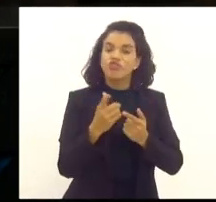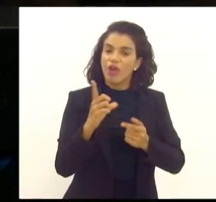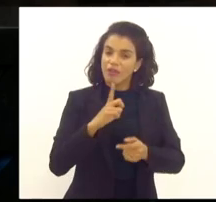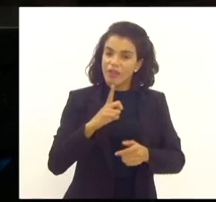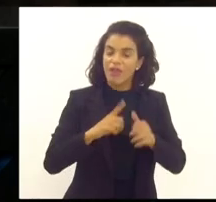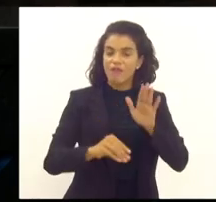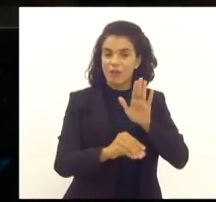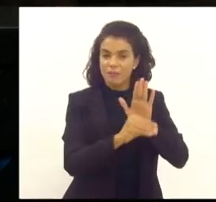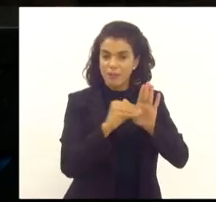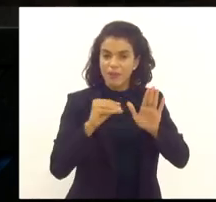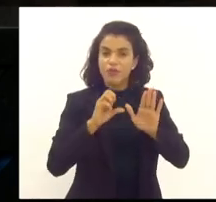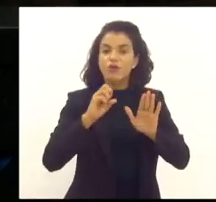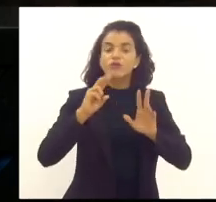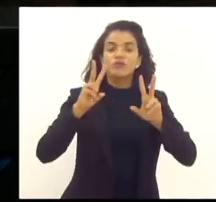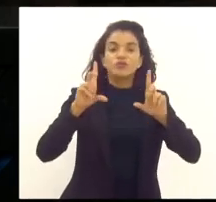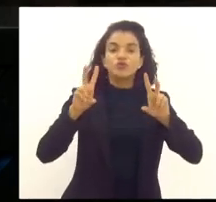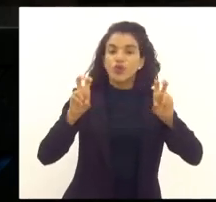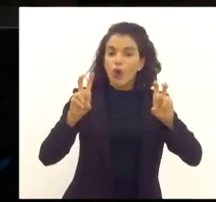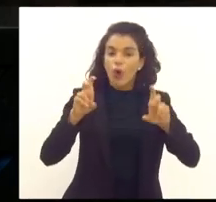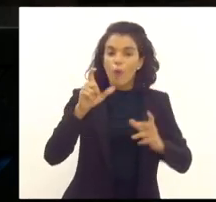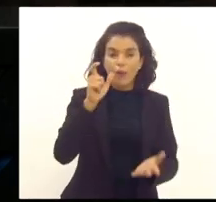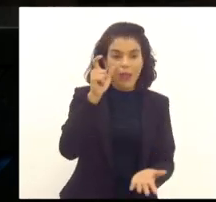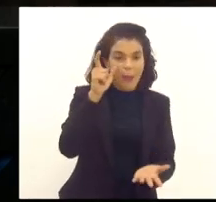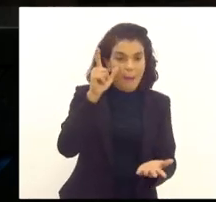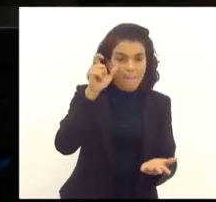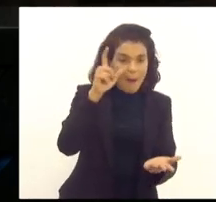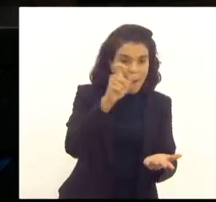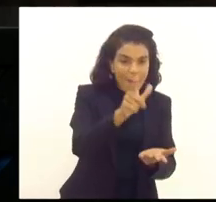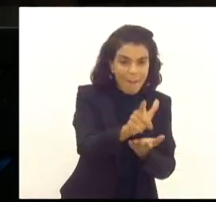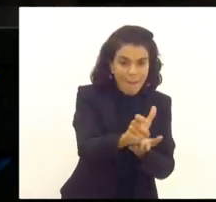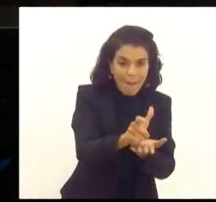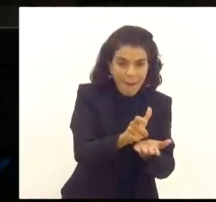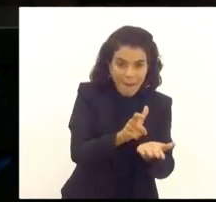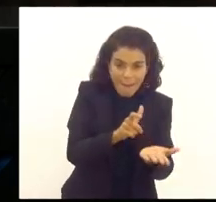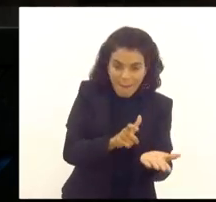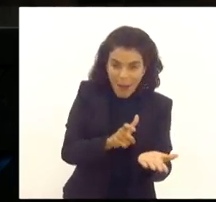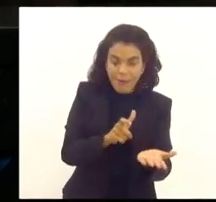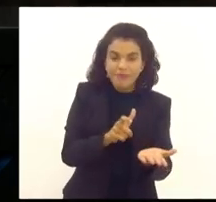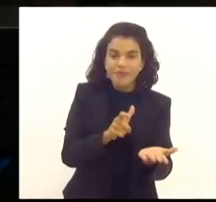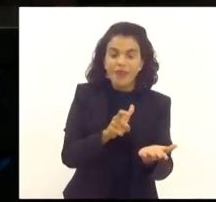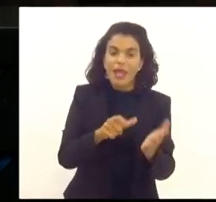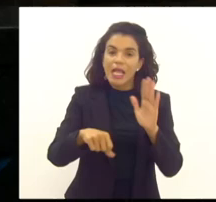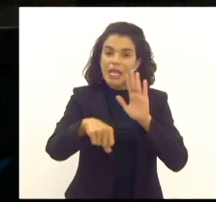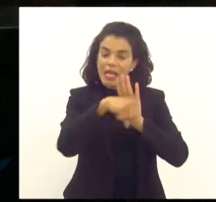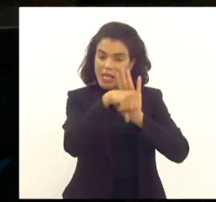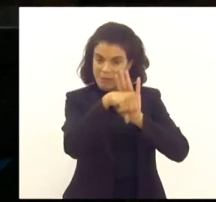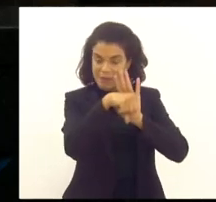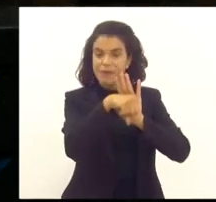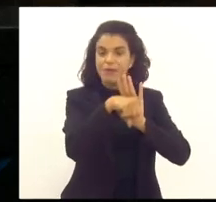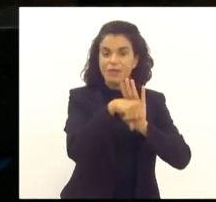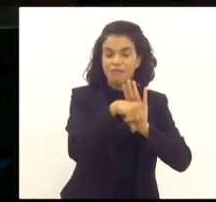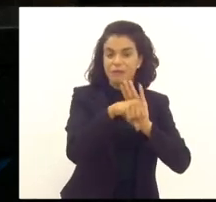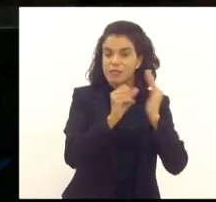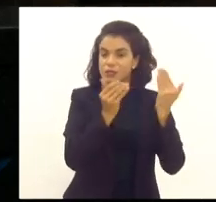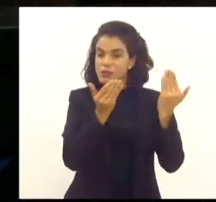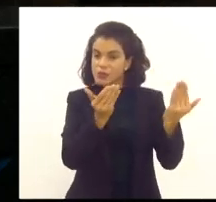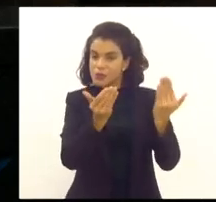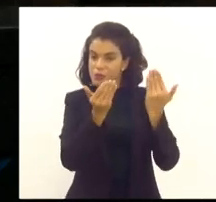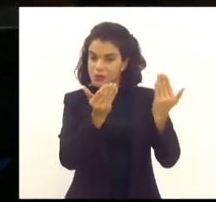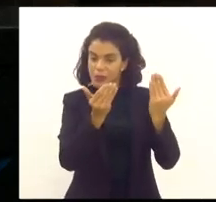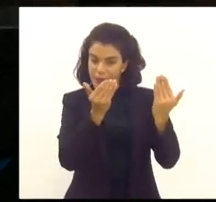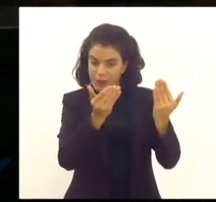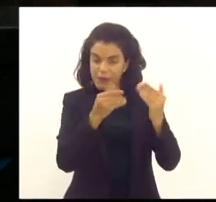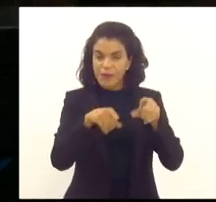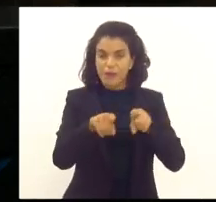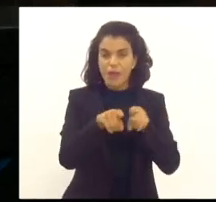o reconhecimento fotográfico para desencadear ações